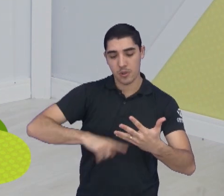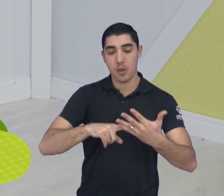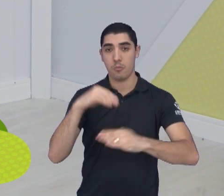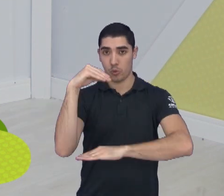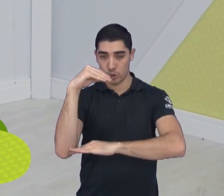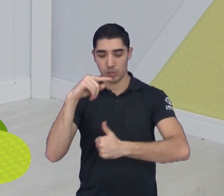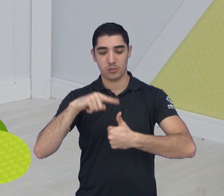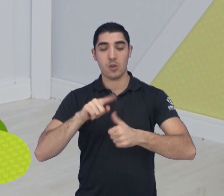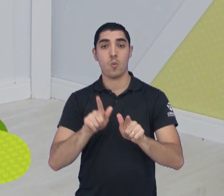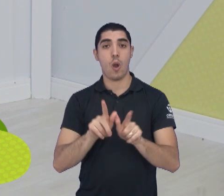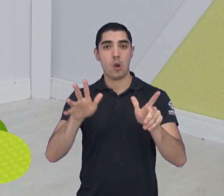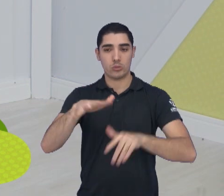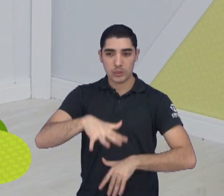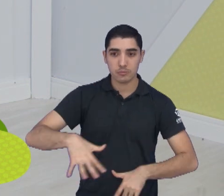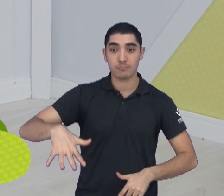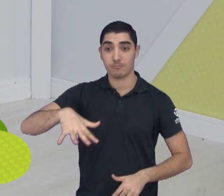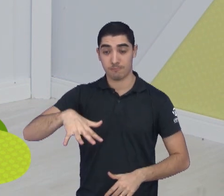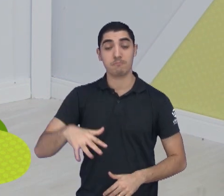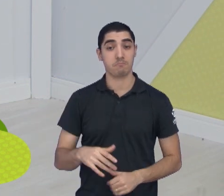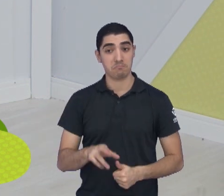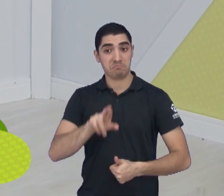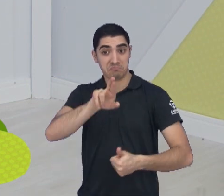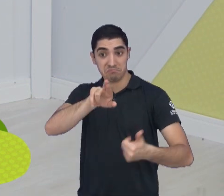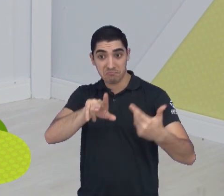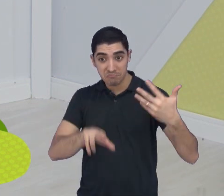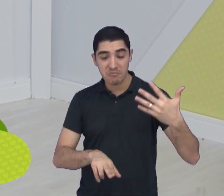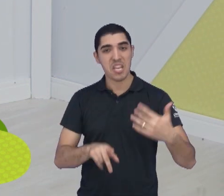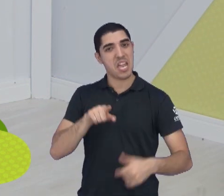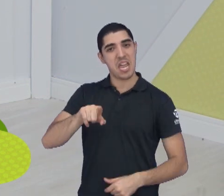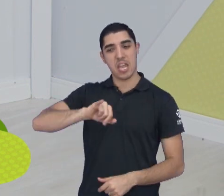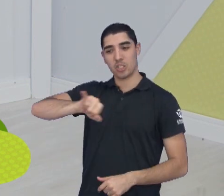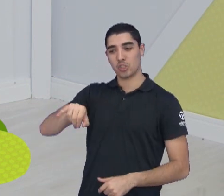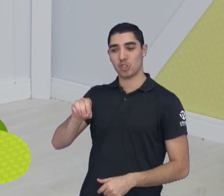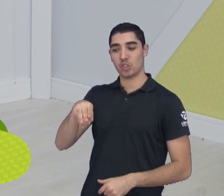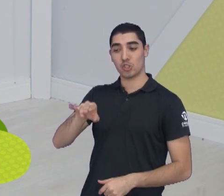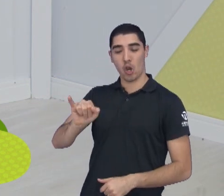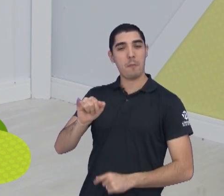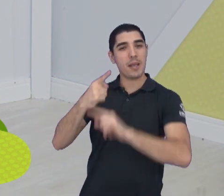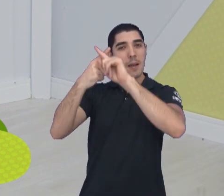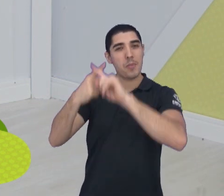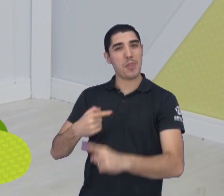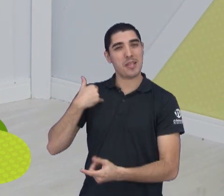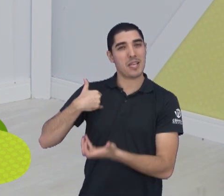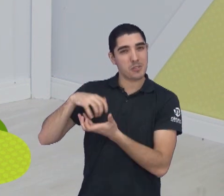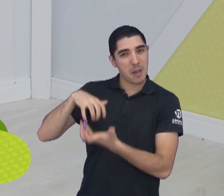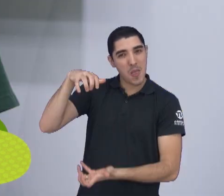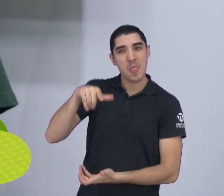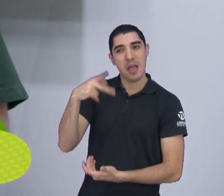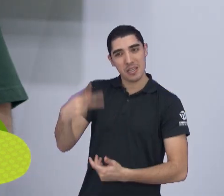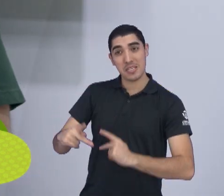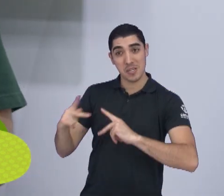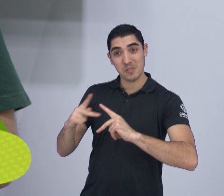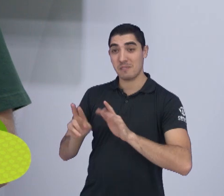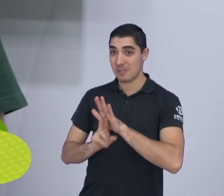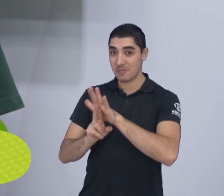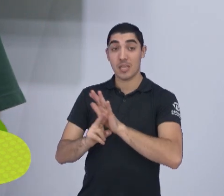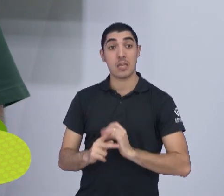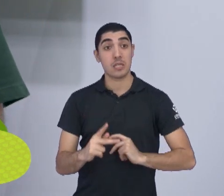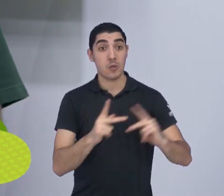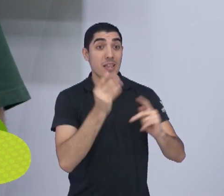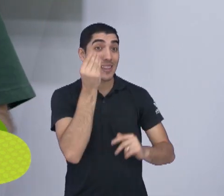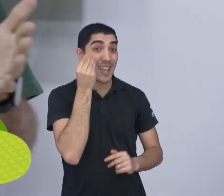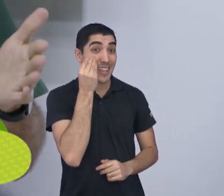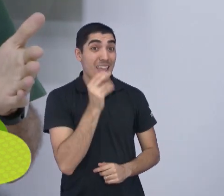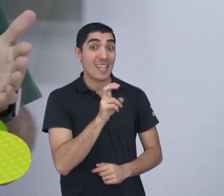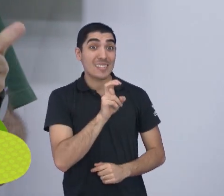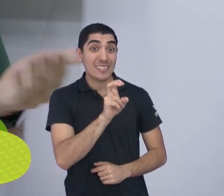Guarulhos. É o JOME, os atletas mais do que experientes, representando muito bem São José dos Campos. Brunão. São José que vai em busca do Penta.